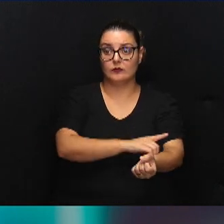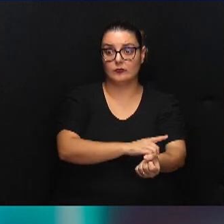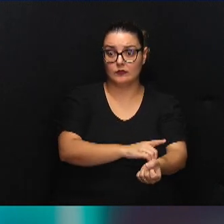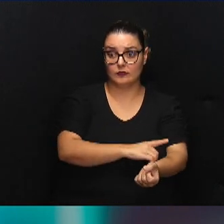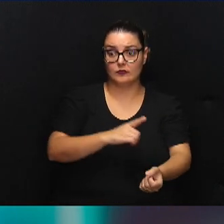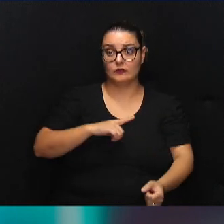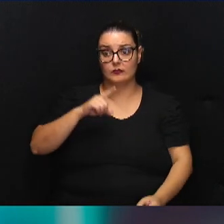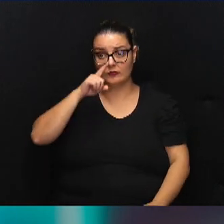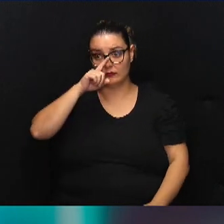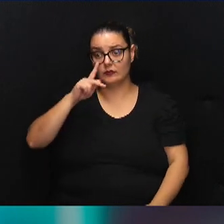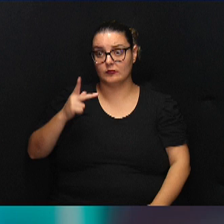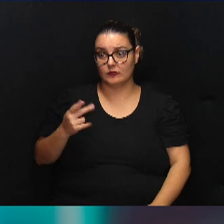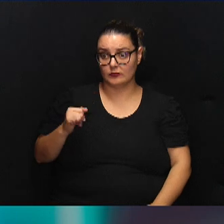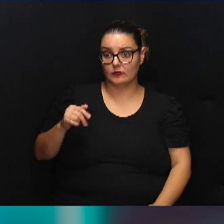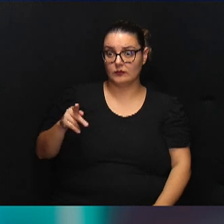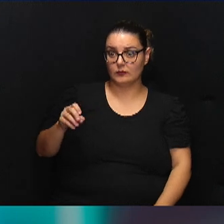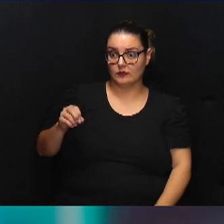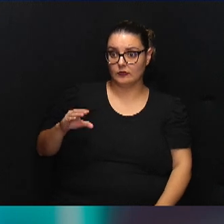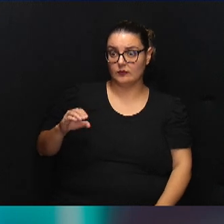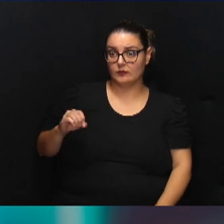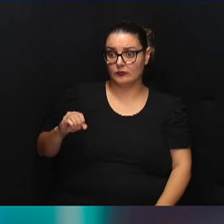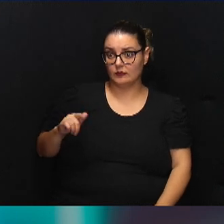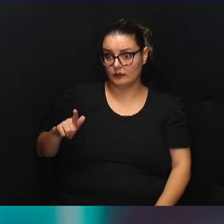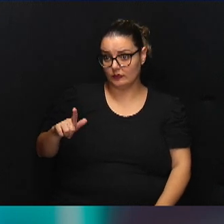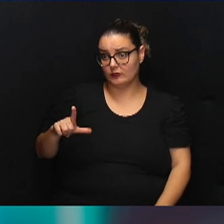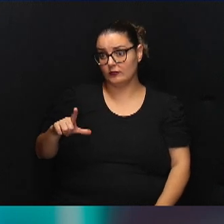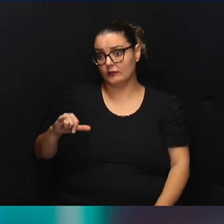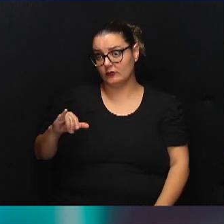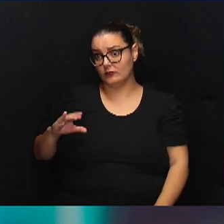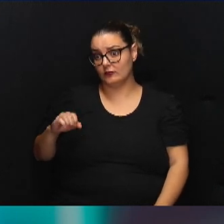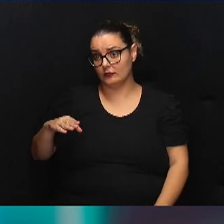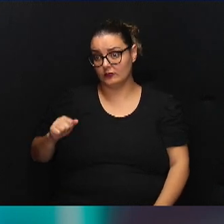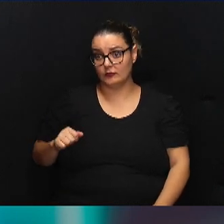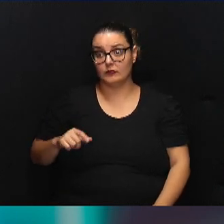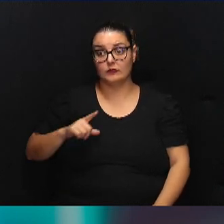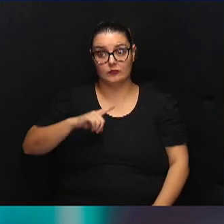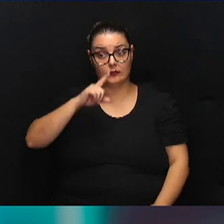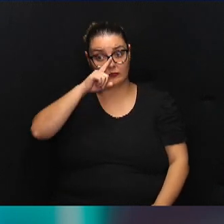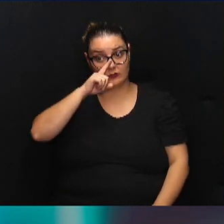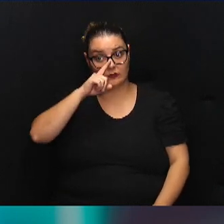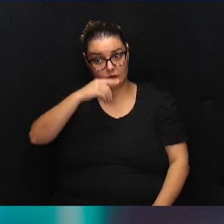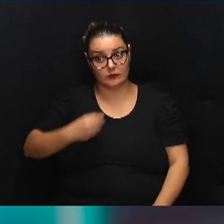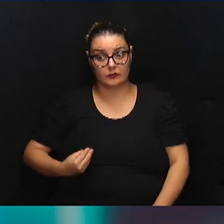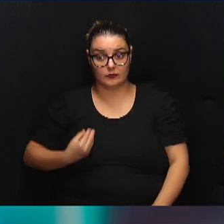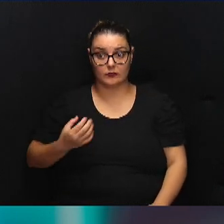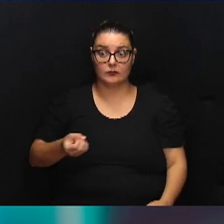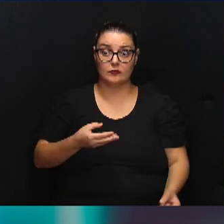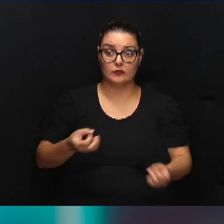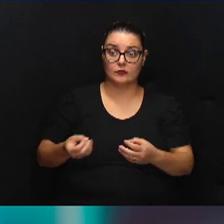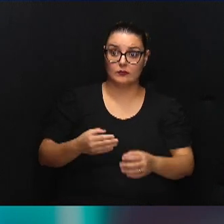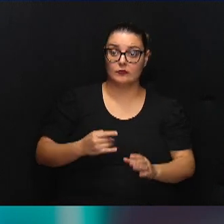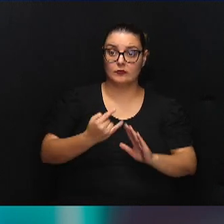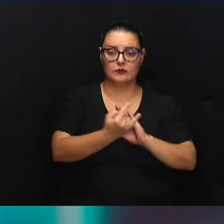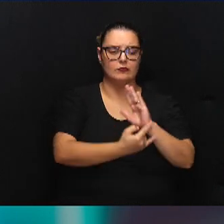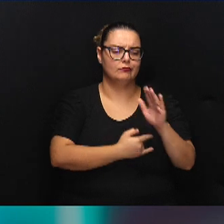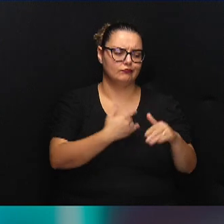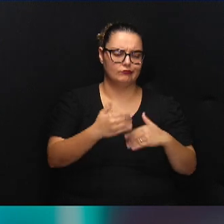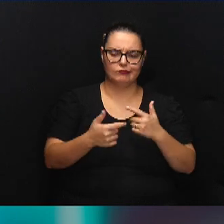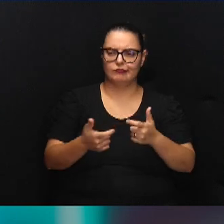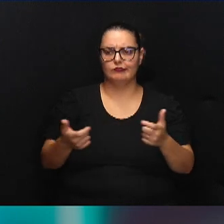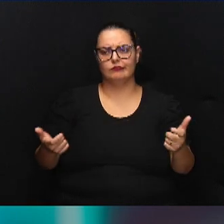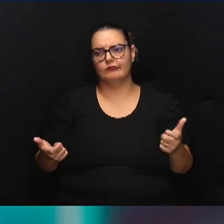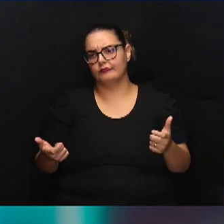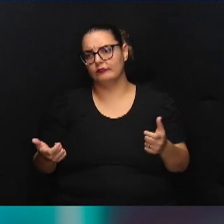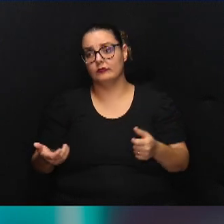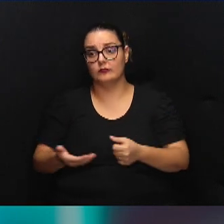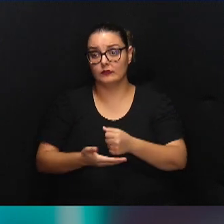de hipoglicemia, de cair o açúcar no sangue, a pessoa corre risco de vida. E as que são mais modernas têm uma burocracia enorme, que seria, digamos, o